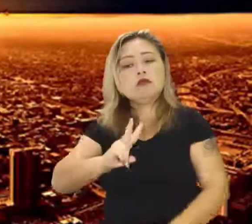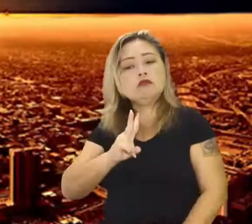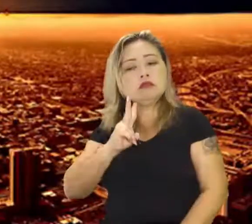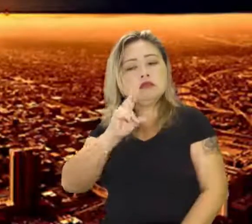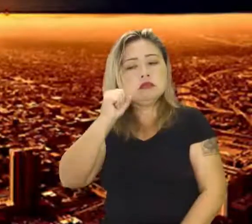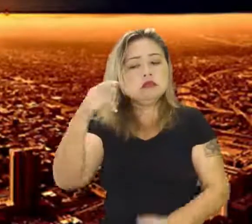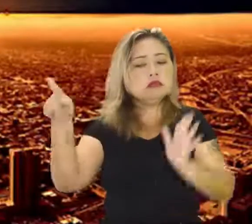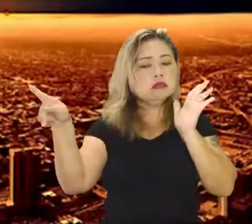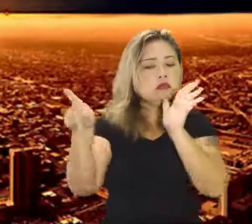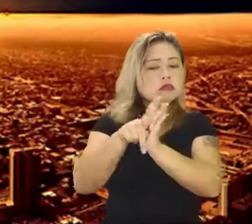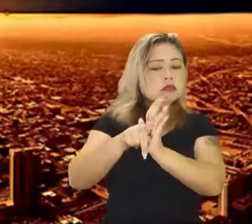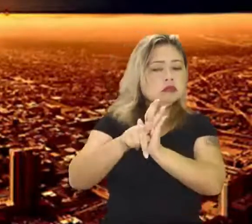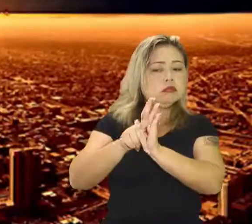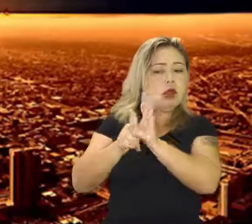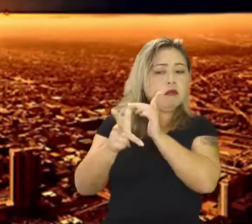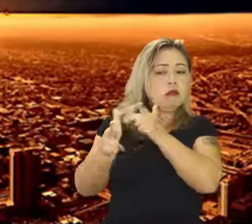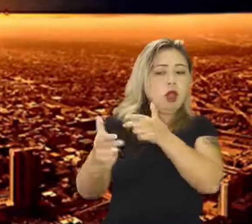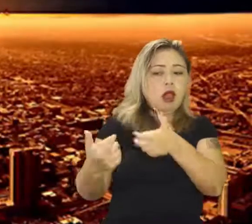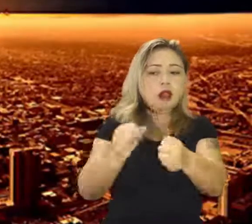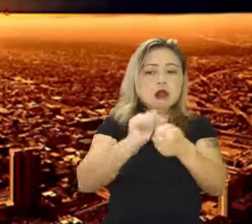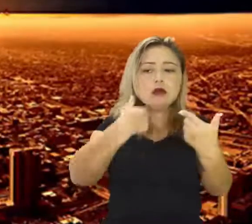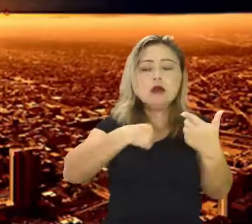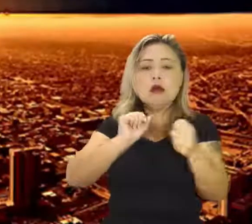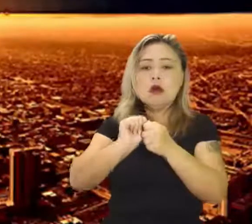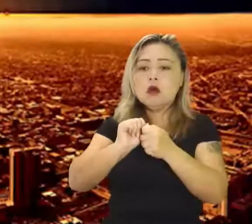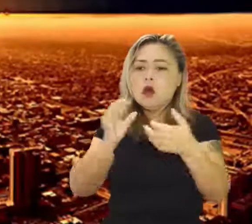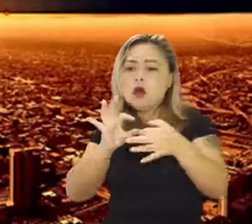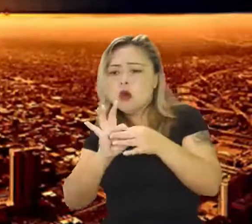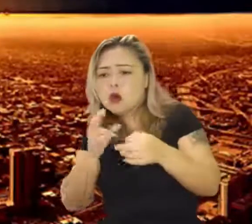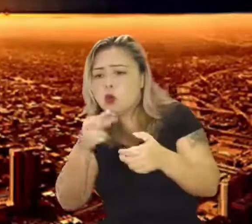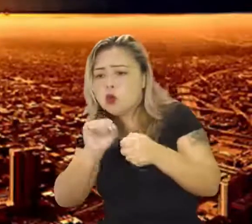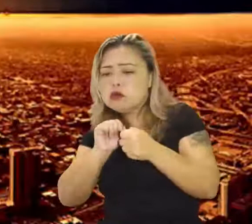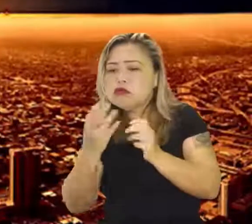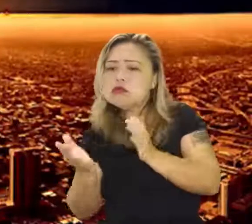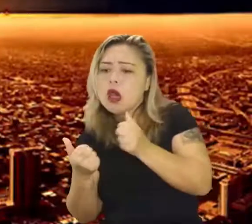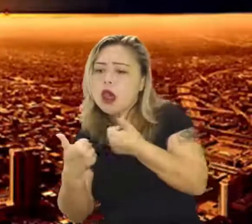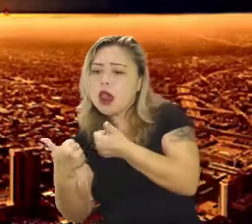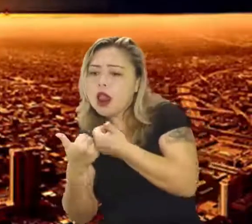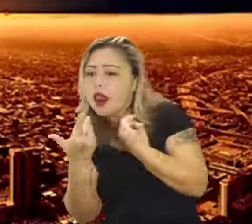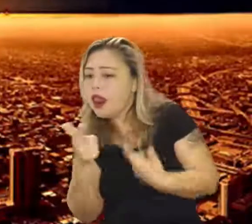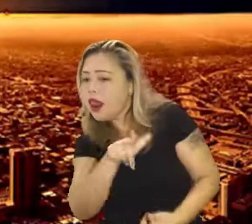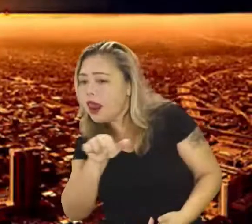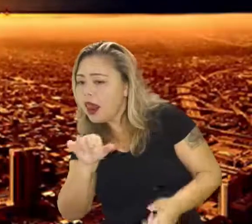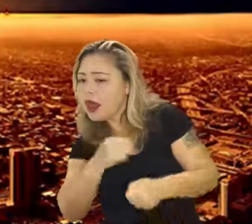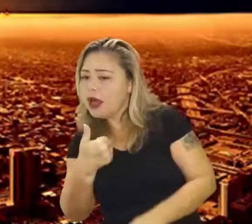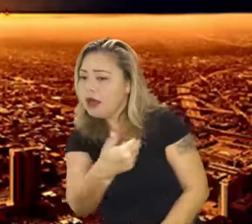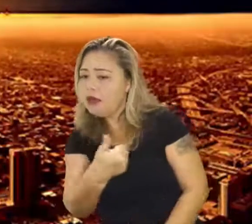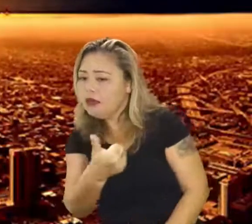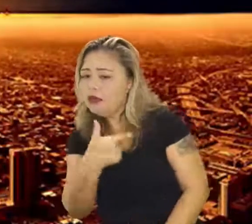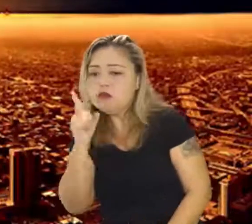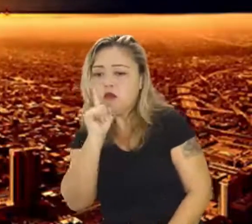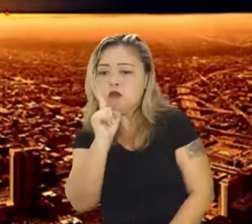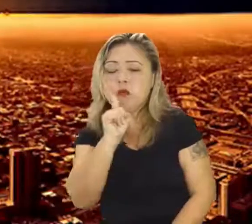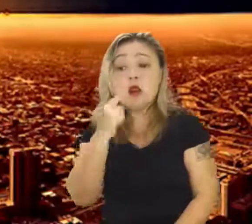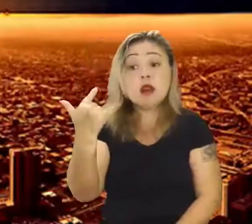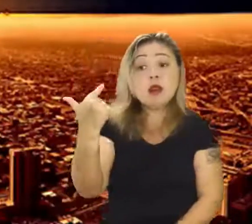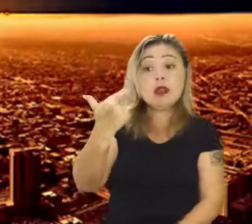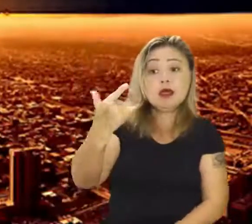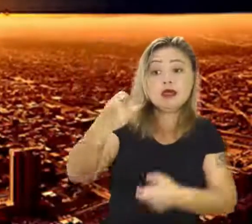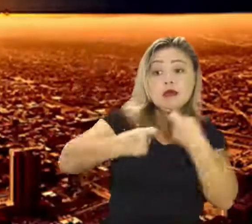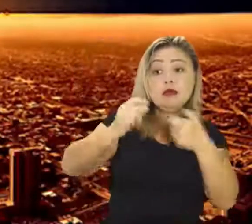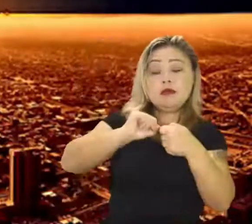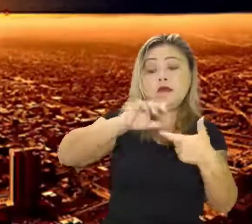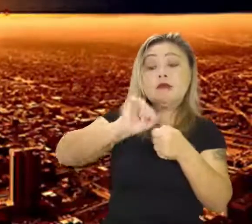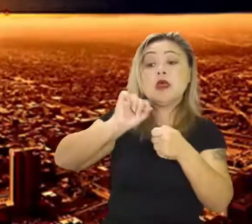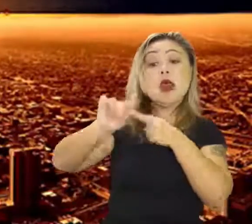poderio bélico. Espera aí, professor, mas a União Soviética não brigou ao lado dos Estados Unidos na Segunda Guerra Mundial? Sim. Só que aí que nós